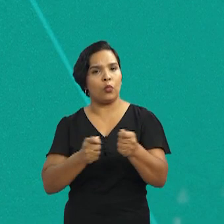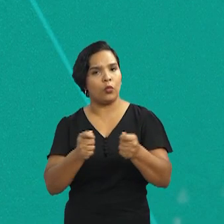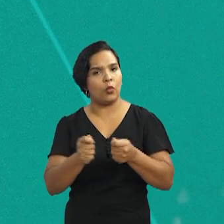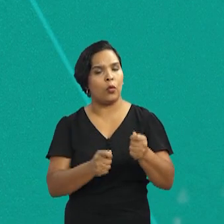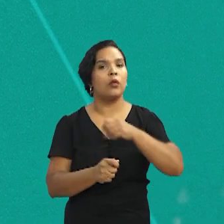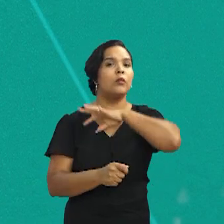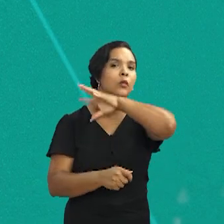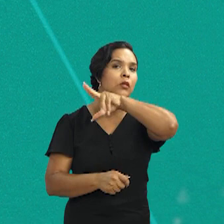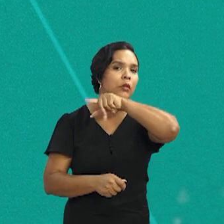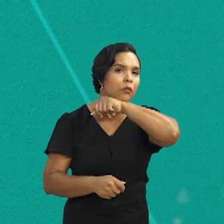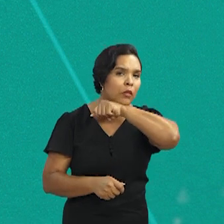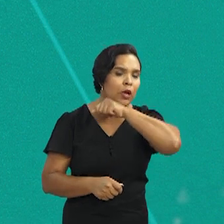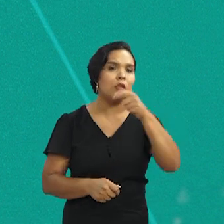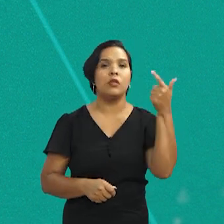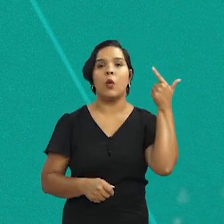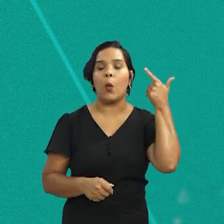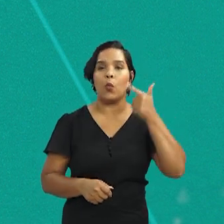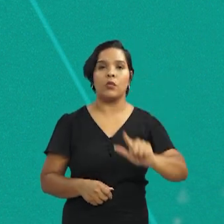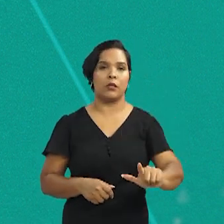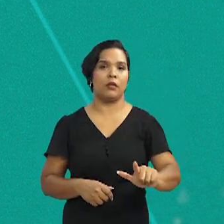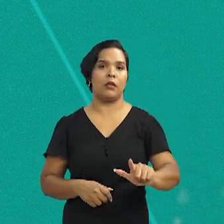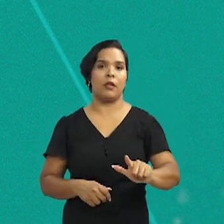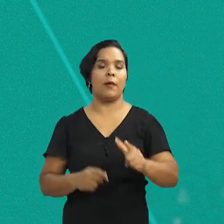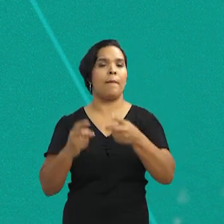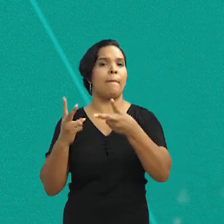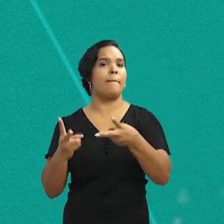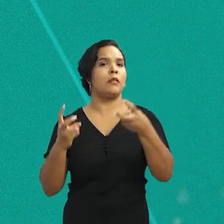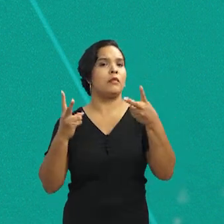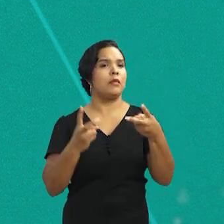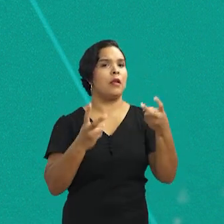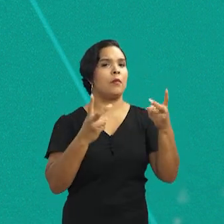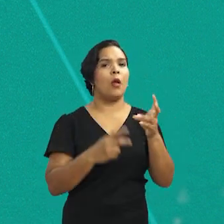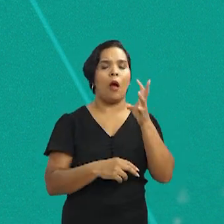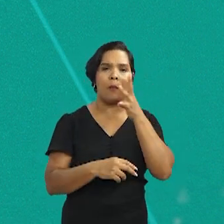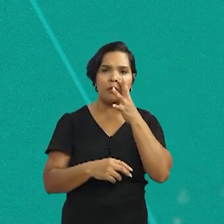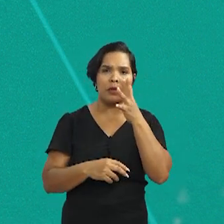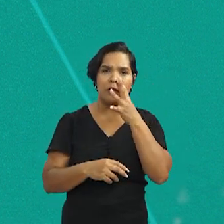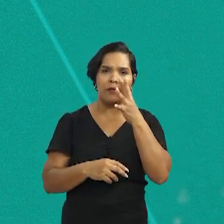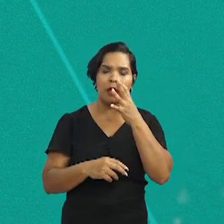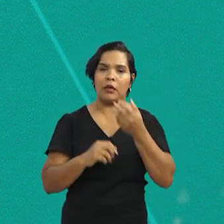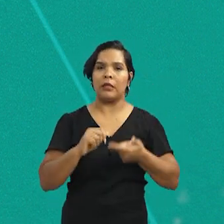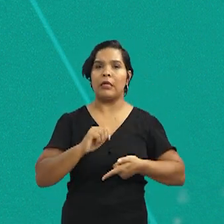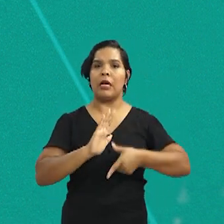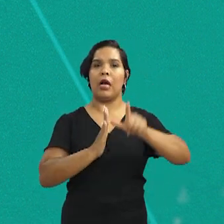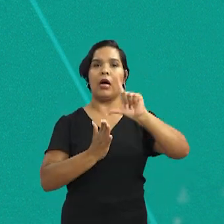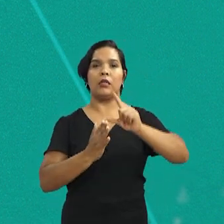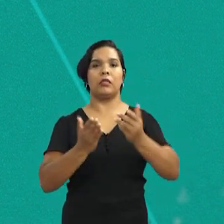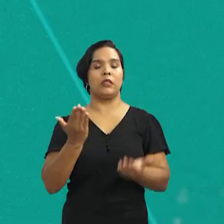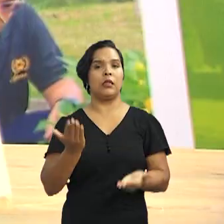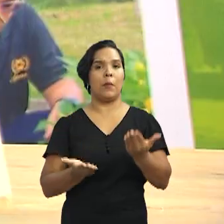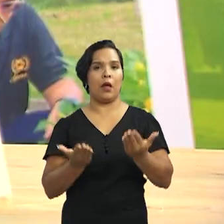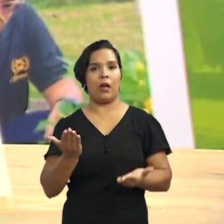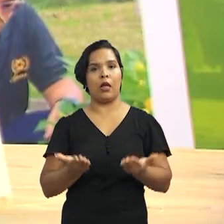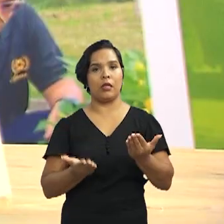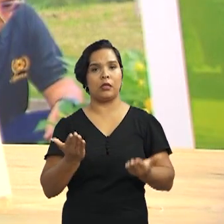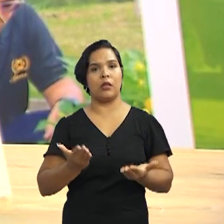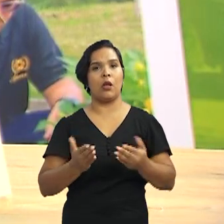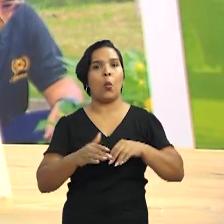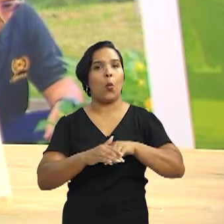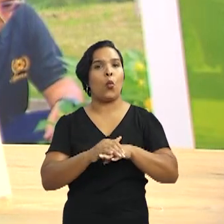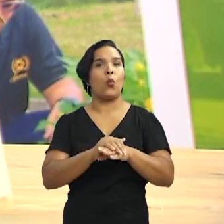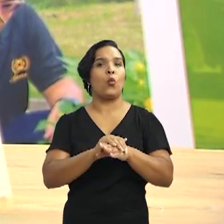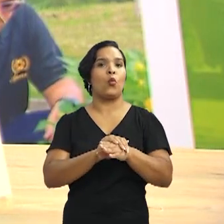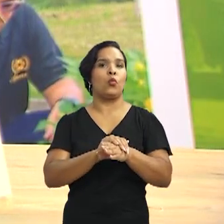tenho todo o controle dos meus animais e consegui perceber, observar que eu antes